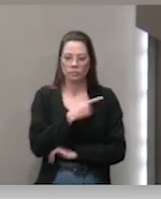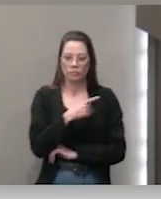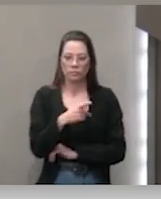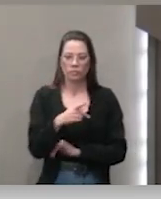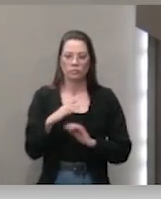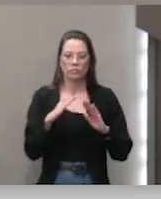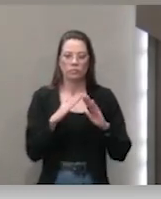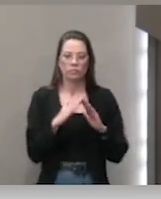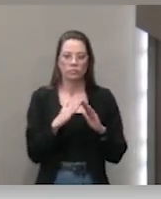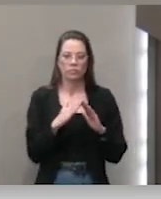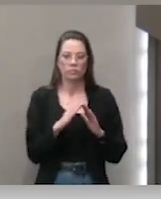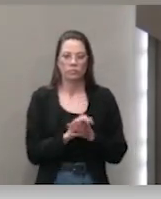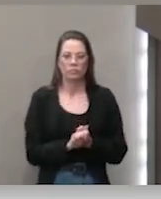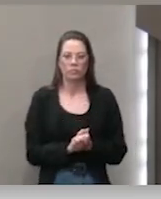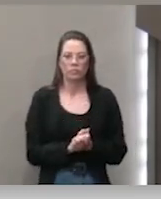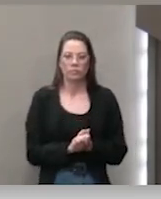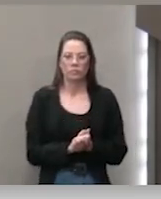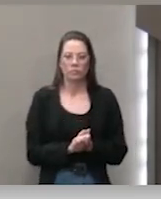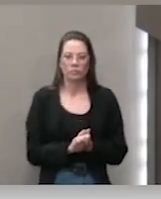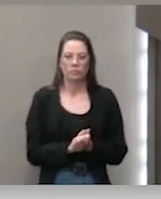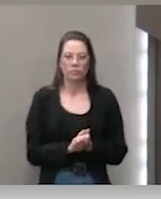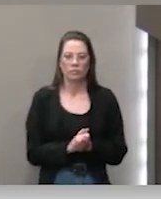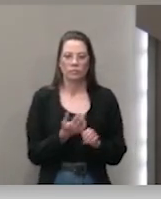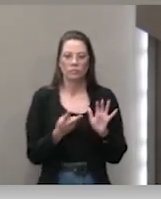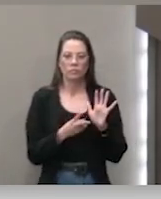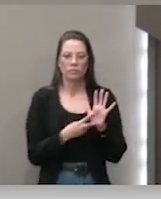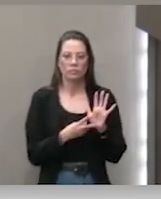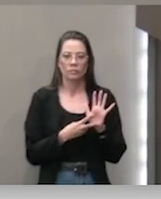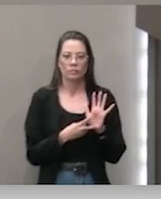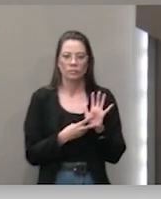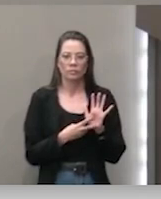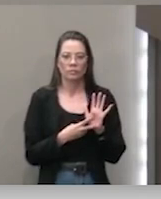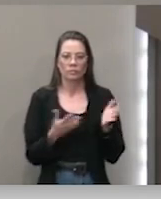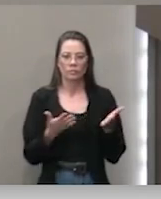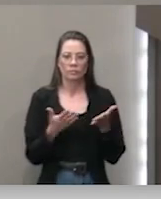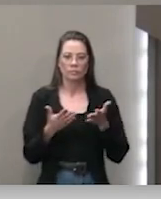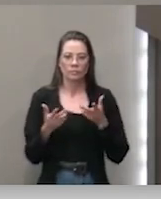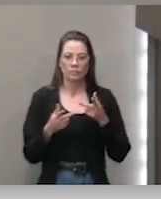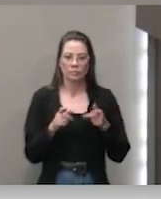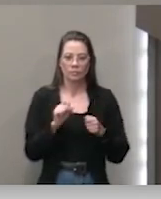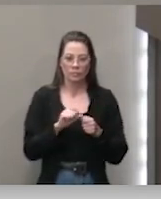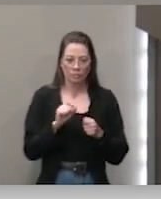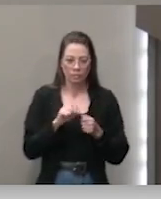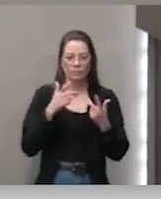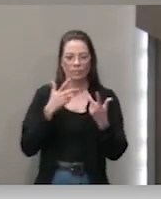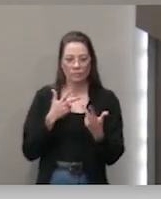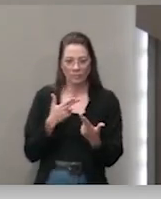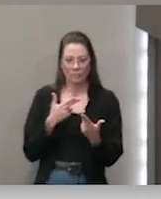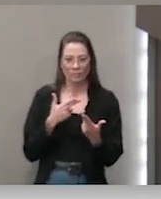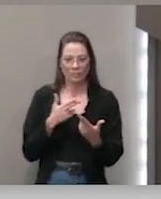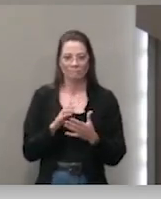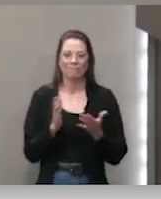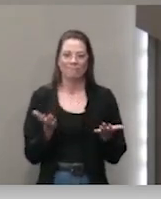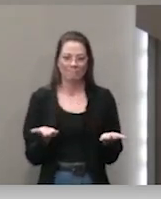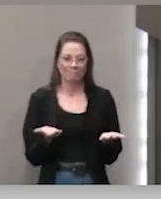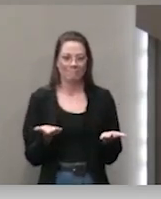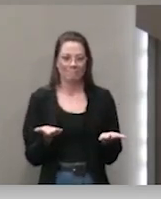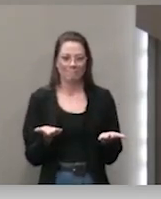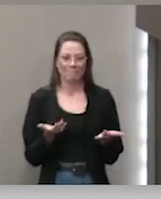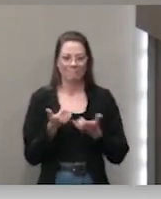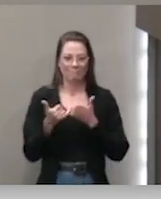casa, o senhor acabou de nos chamar a atenção ali e agora está fazendo a mesma coisa, né?